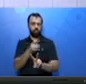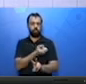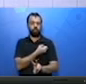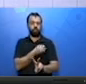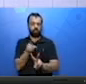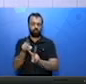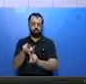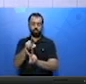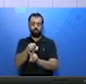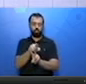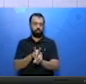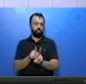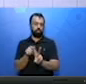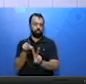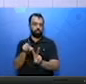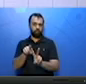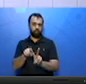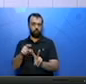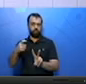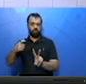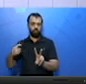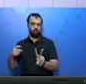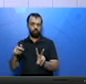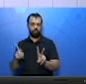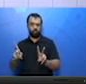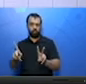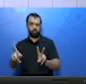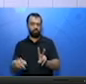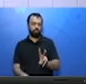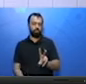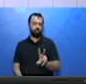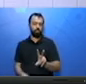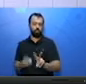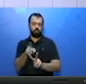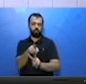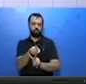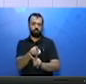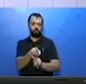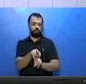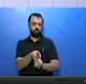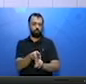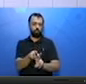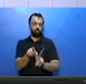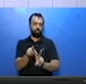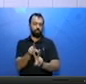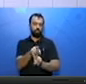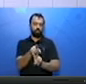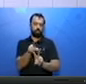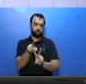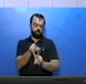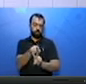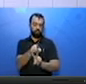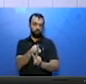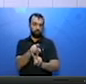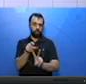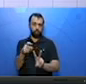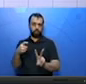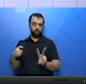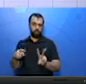vai ser do eixo X, sempre. E sempre o segundo número vai ser do eixo Y,